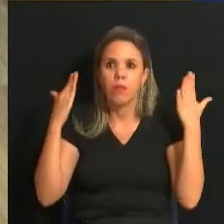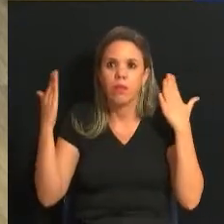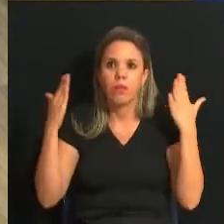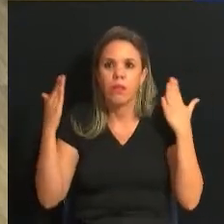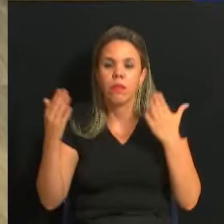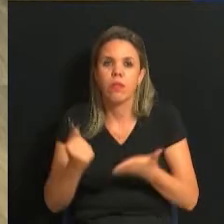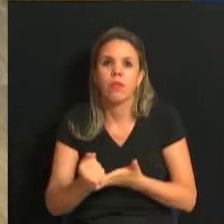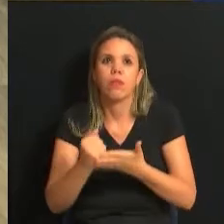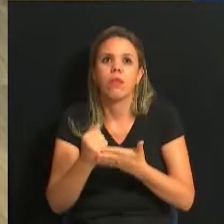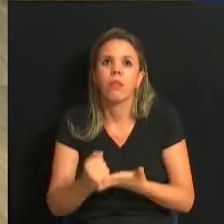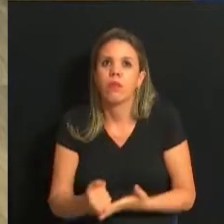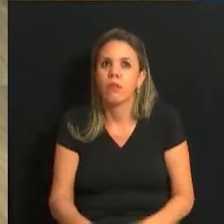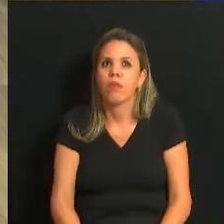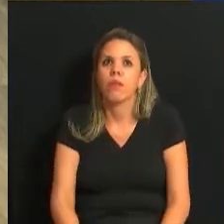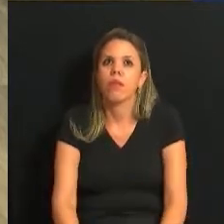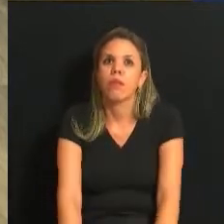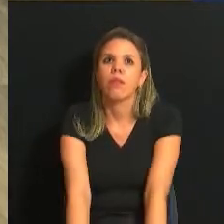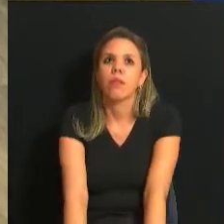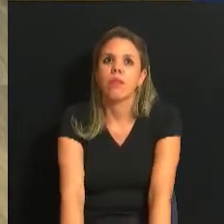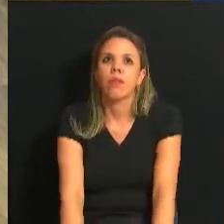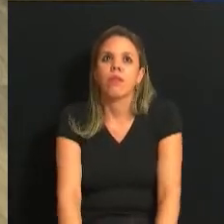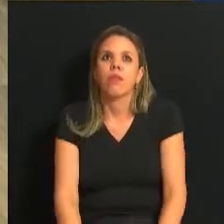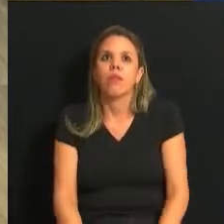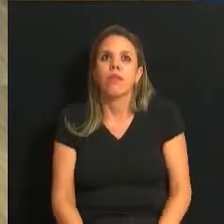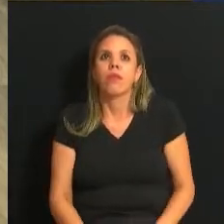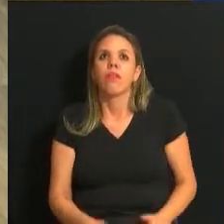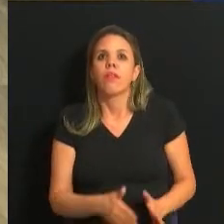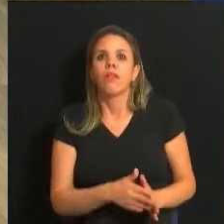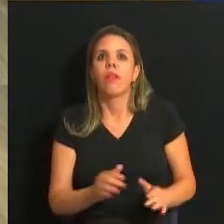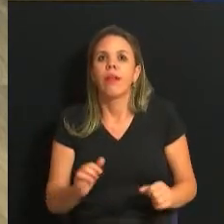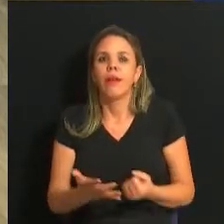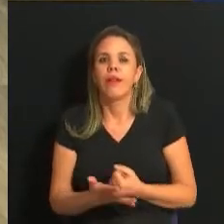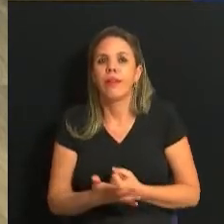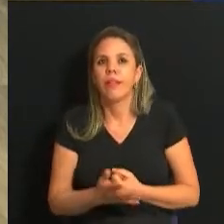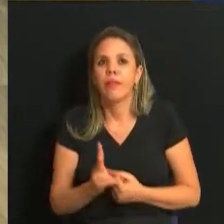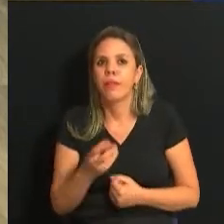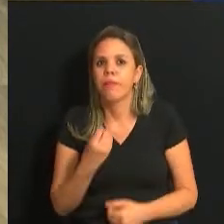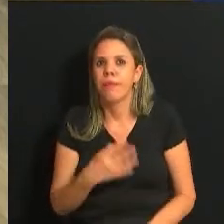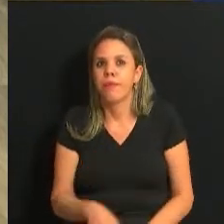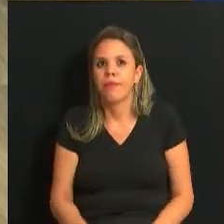ajudar bastante aqui, ainda mais nesta época de pandemia, é sempre